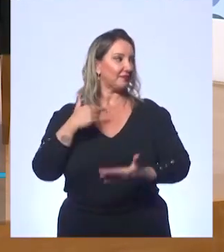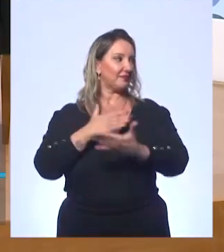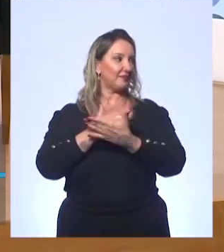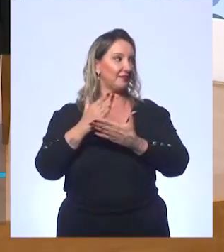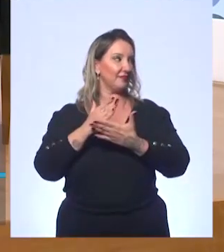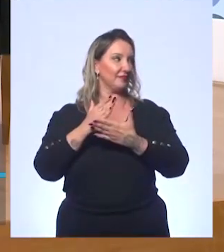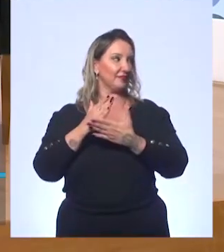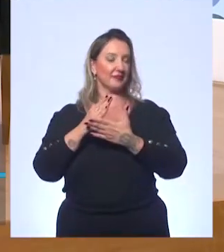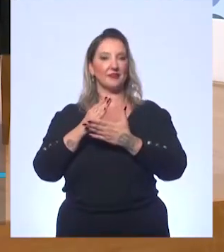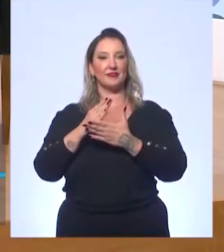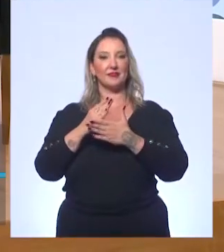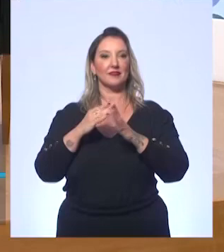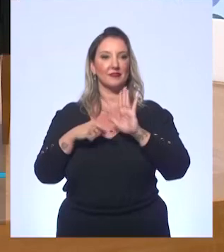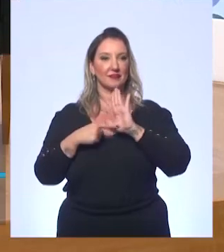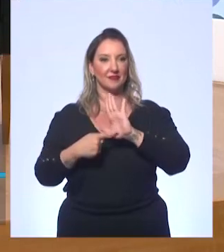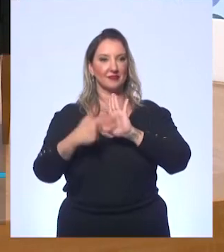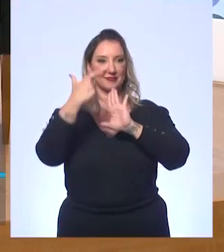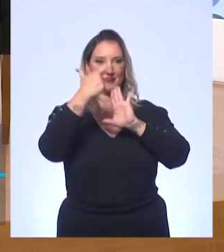se apresentando?